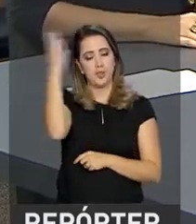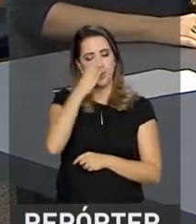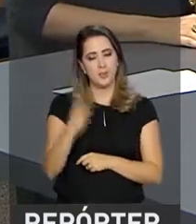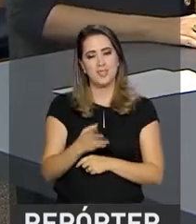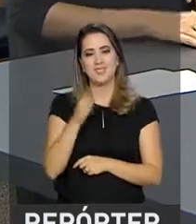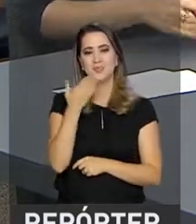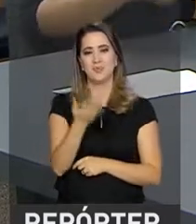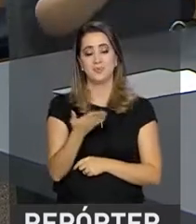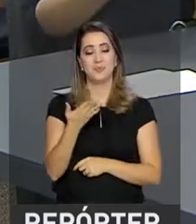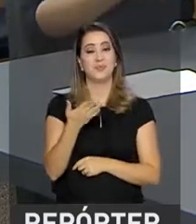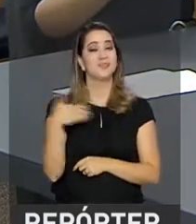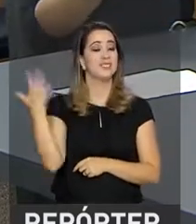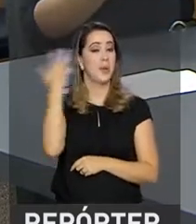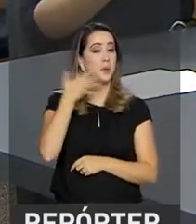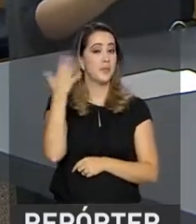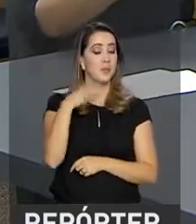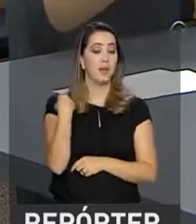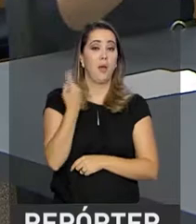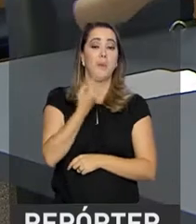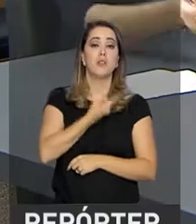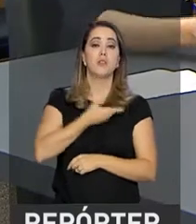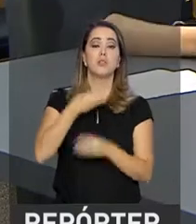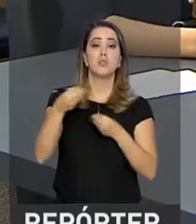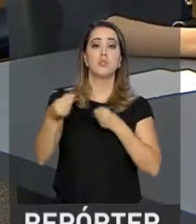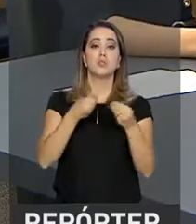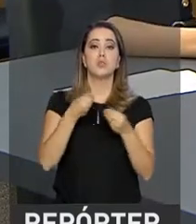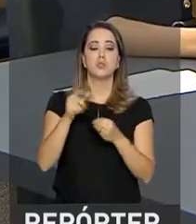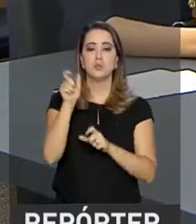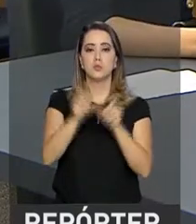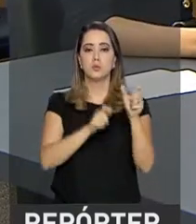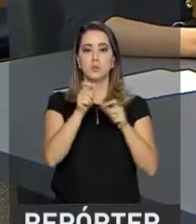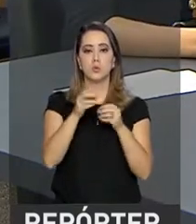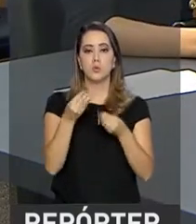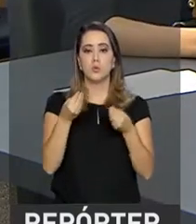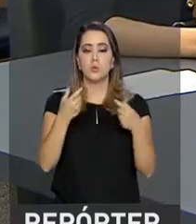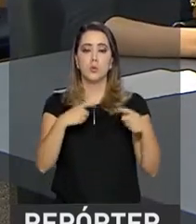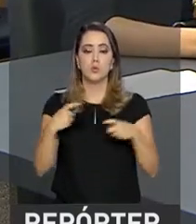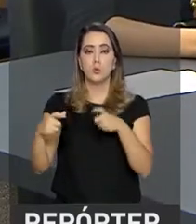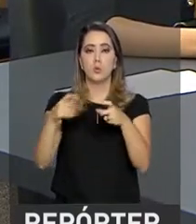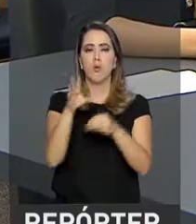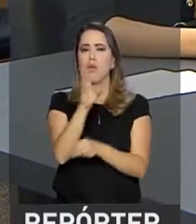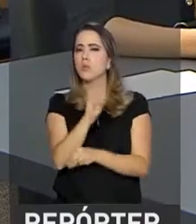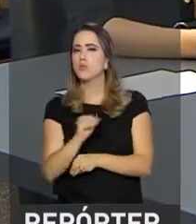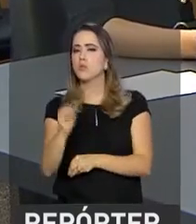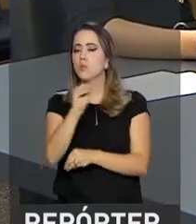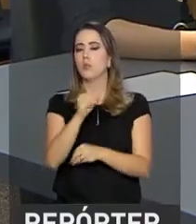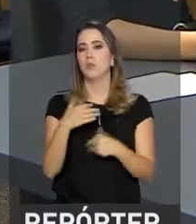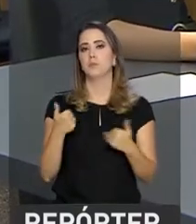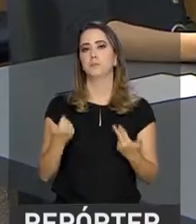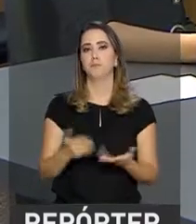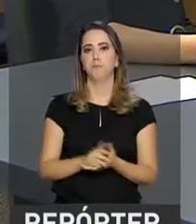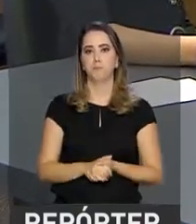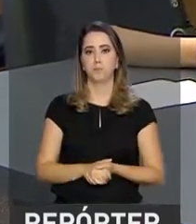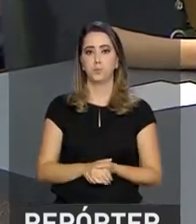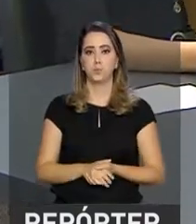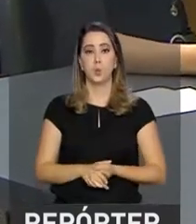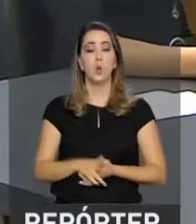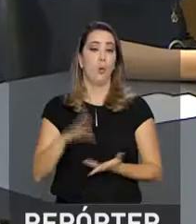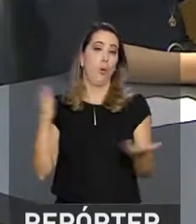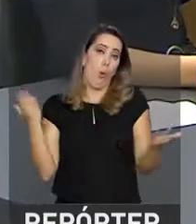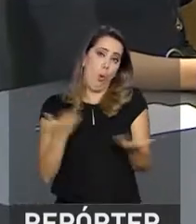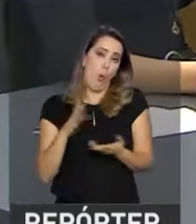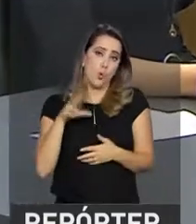os nossos ouvintes a importância de criar essas unidades de conservação olha ninguém desconhece hoje a importância dos